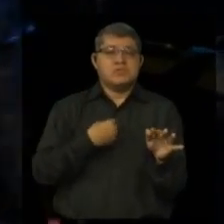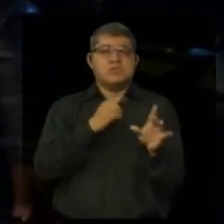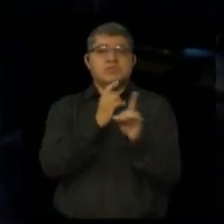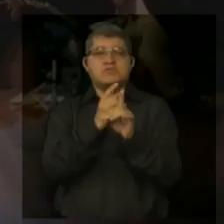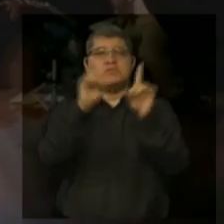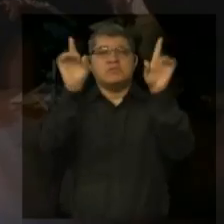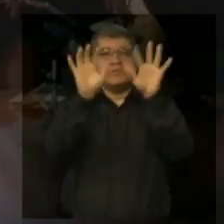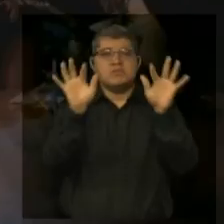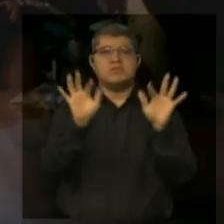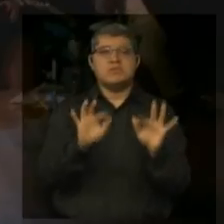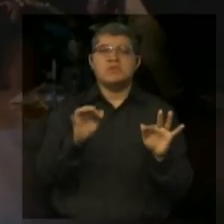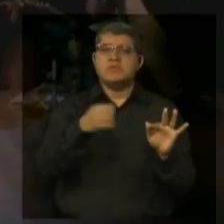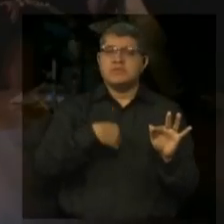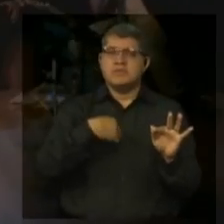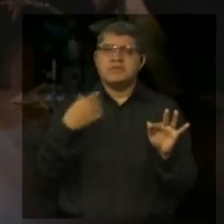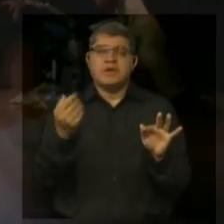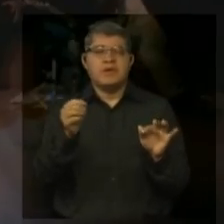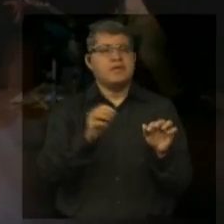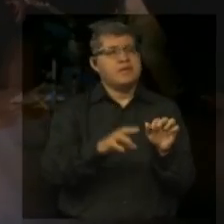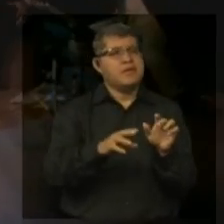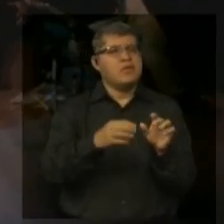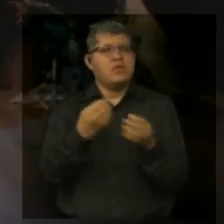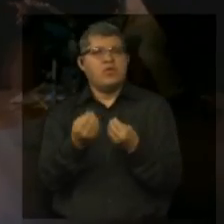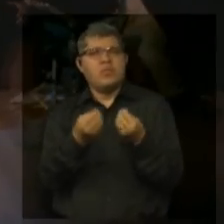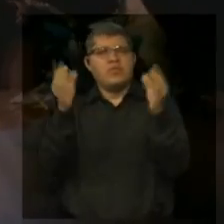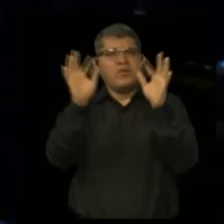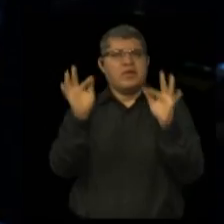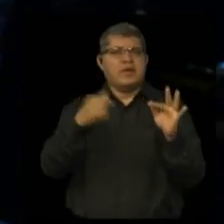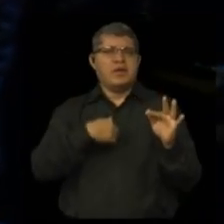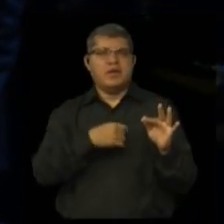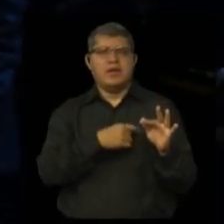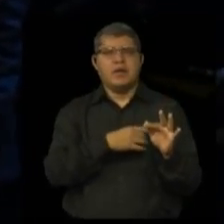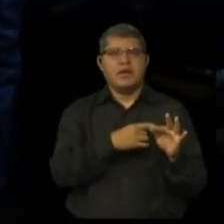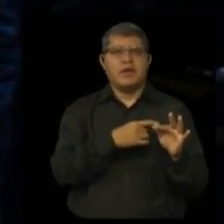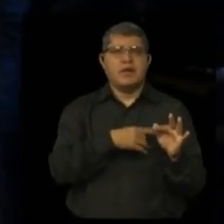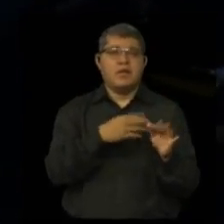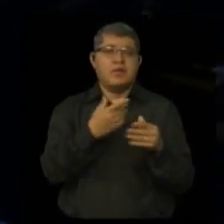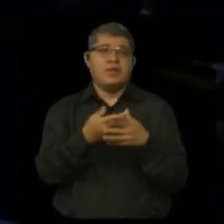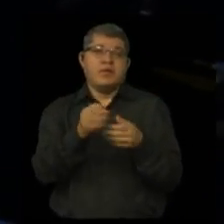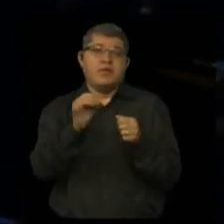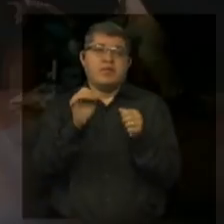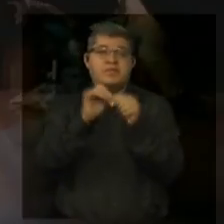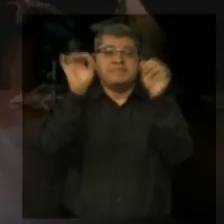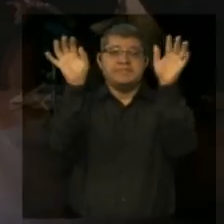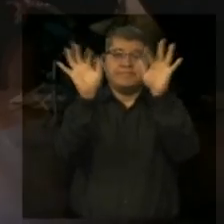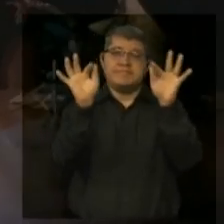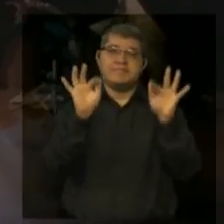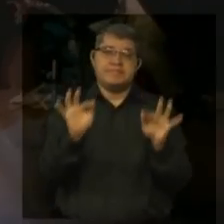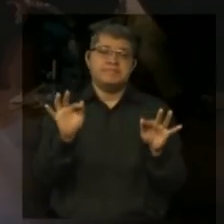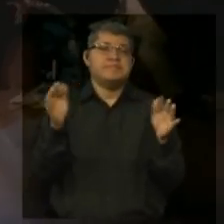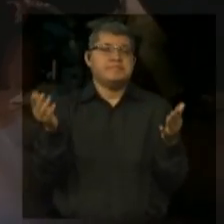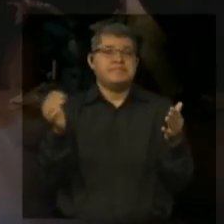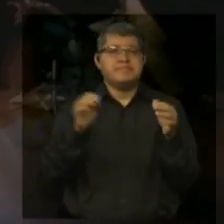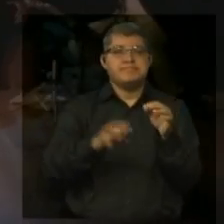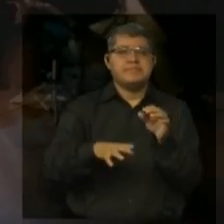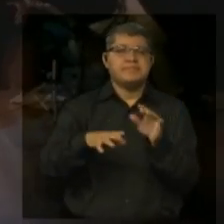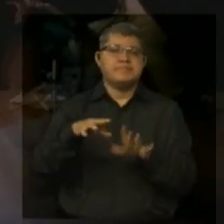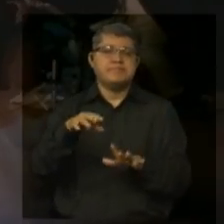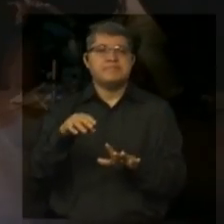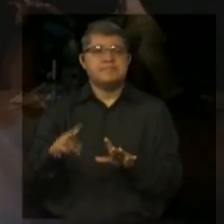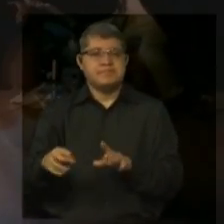tempo de ser feliz. Tenho medo de não ter tempo de ser